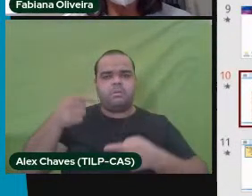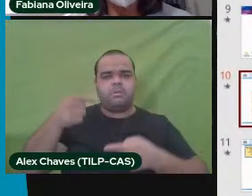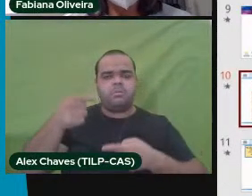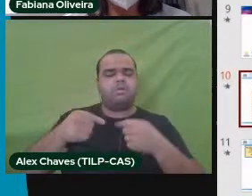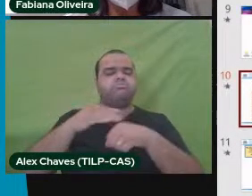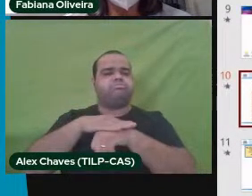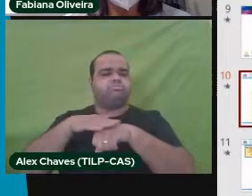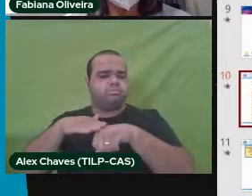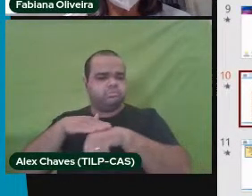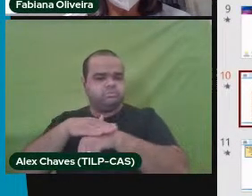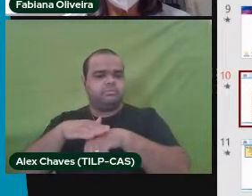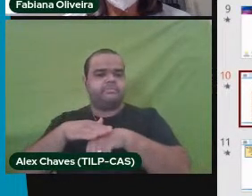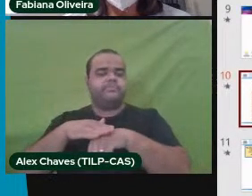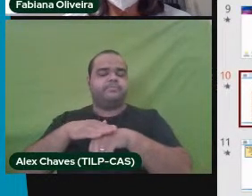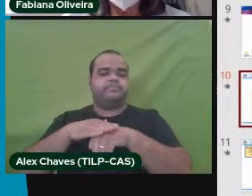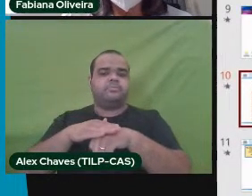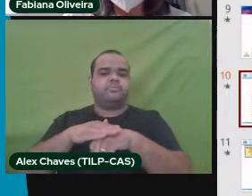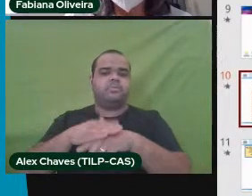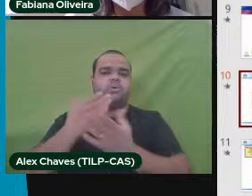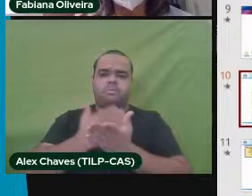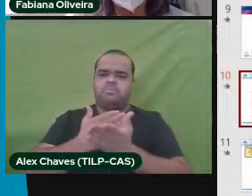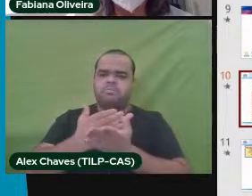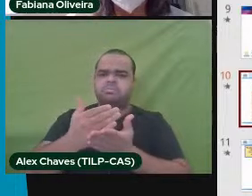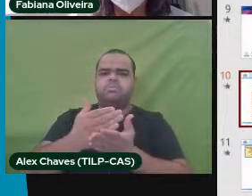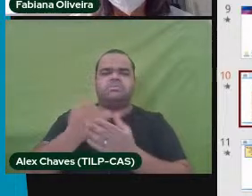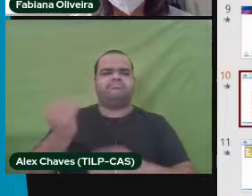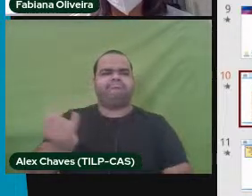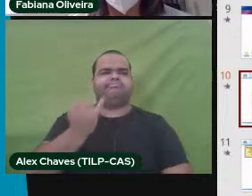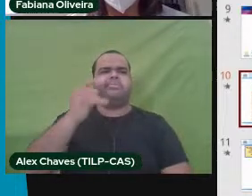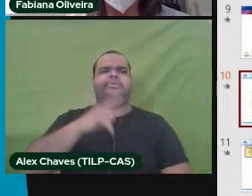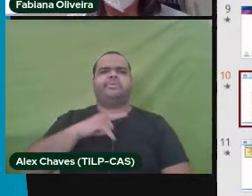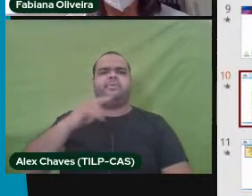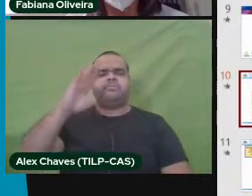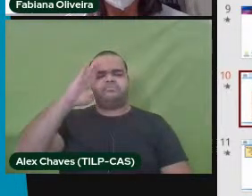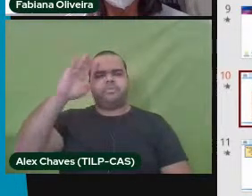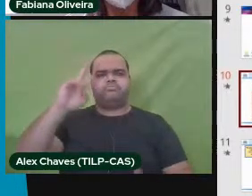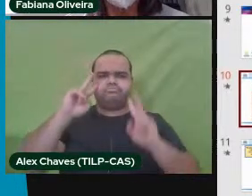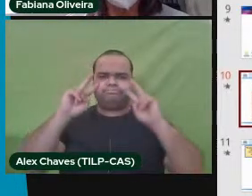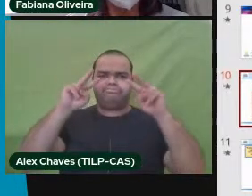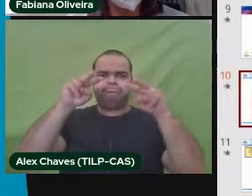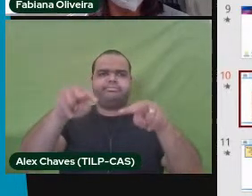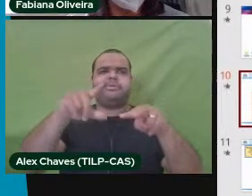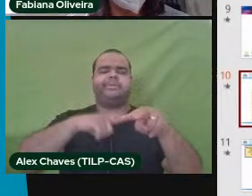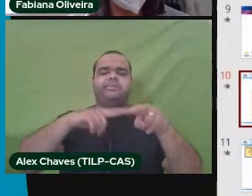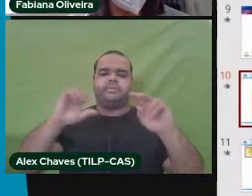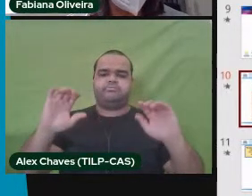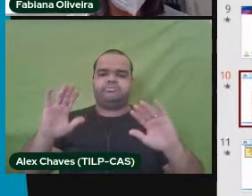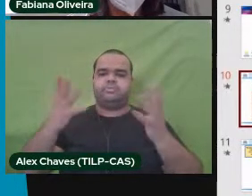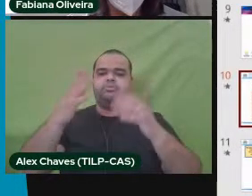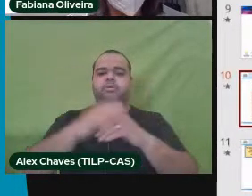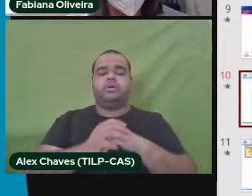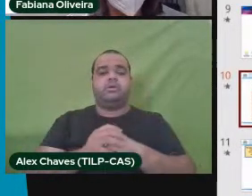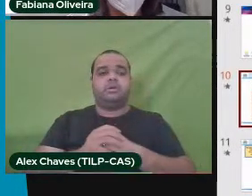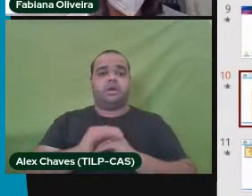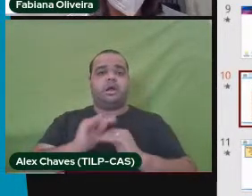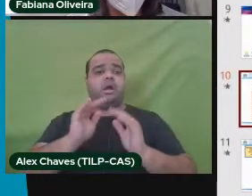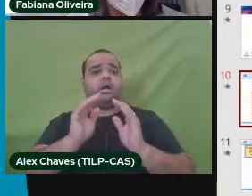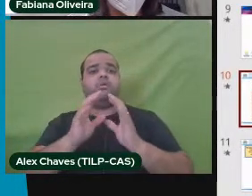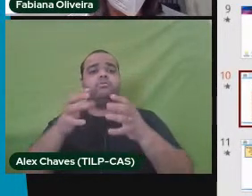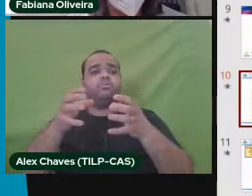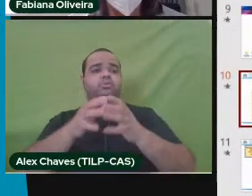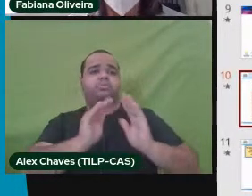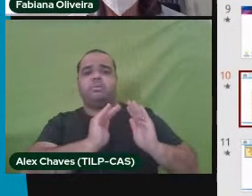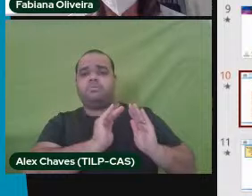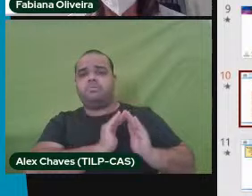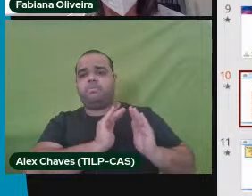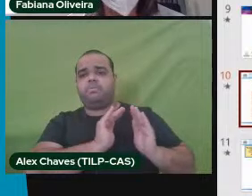Uma iniciativa importantíssima que merece destaque e louvor à Rede APAE do estado de Goiás.